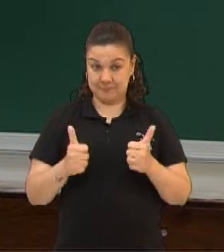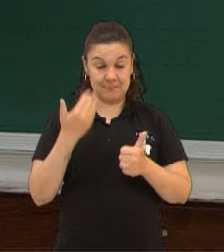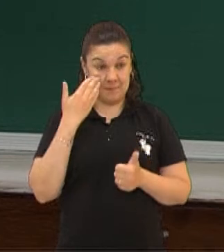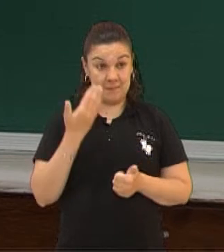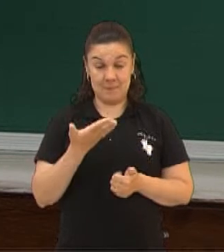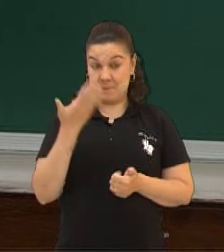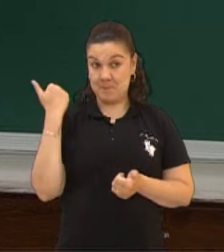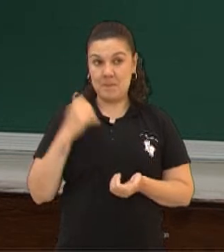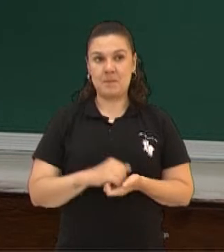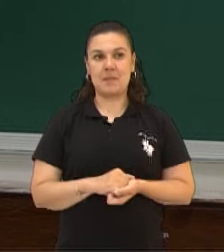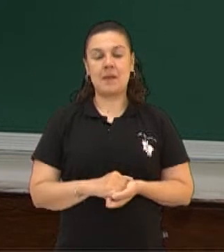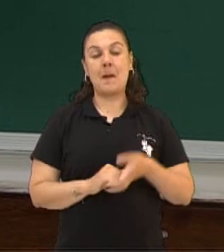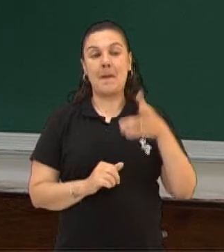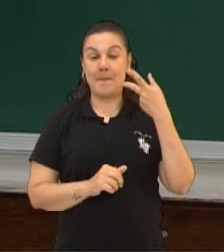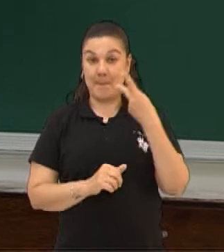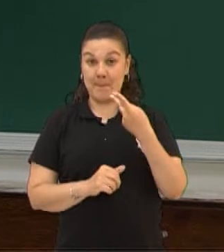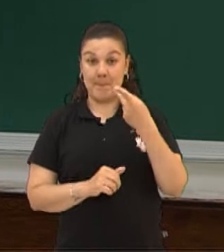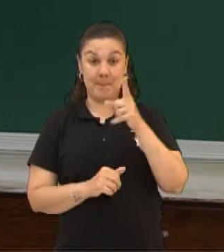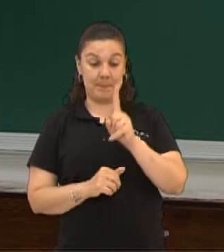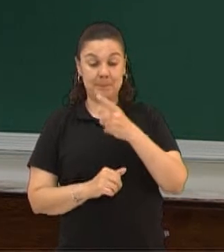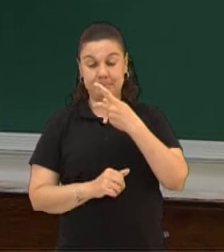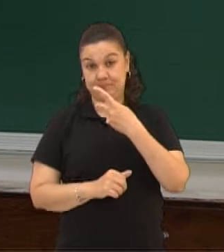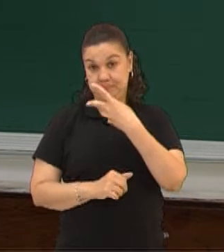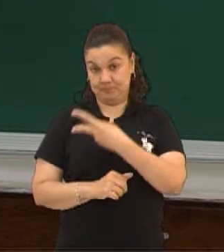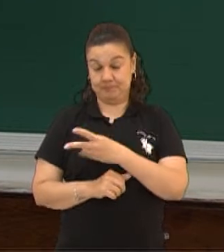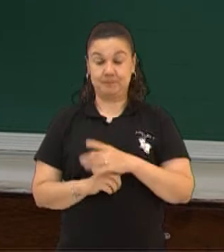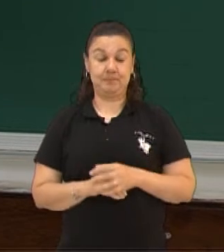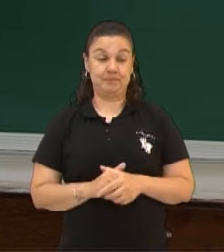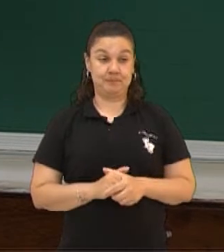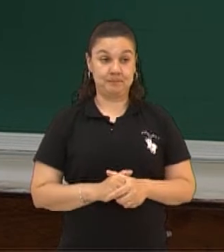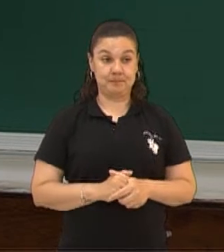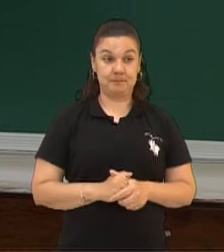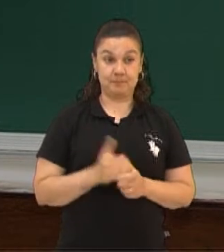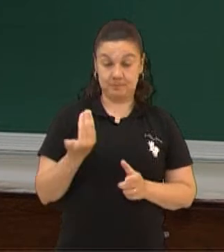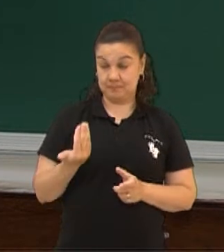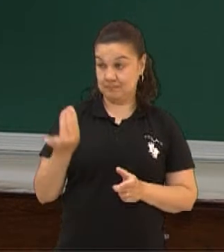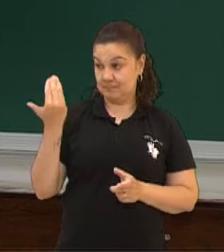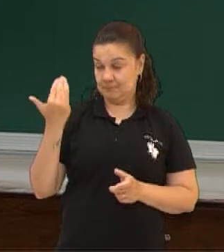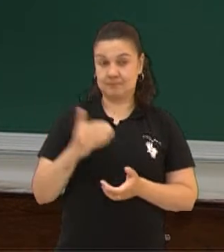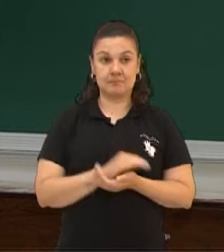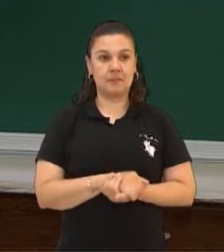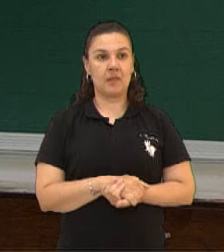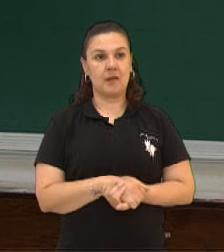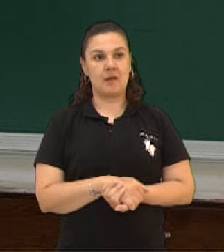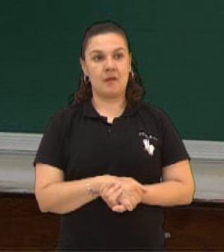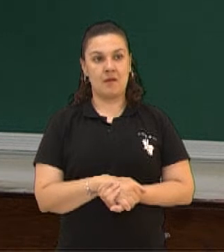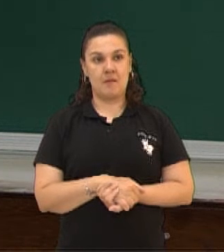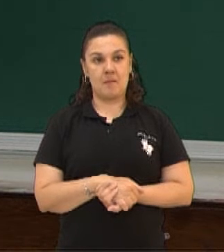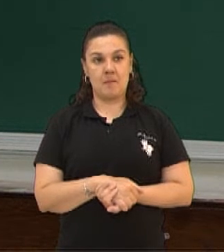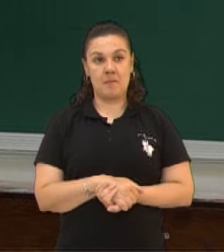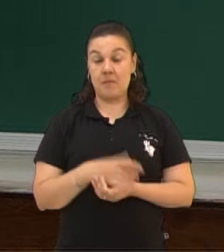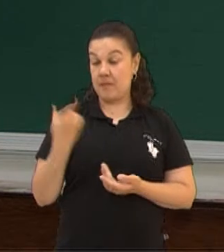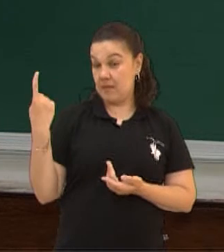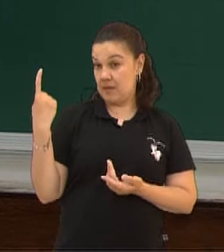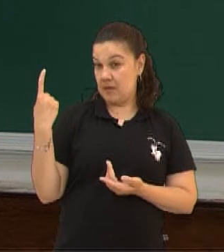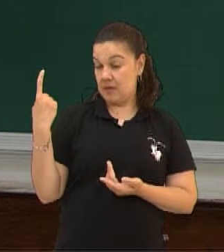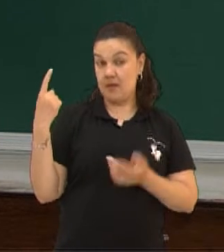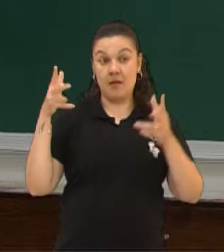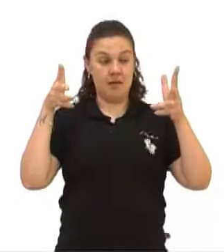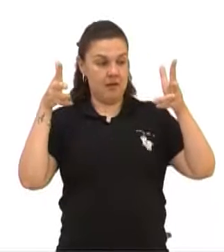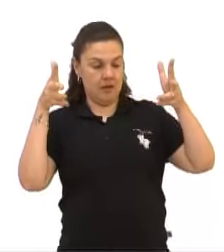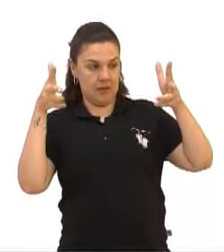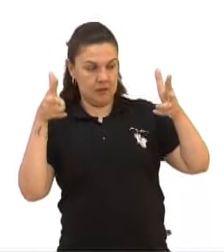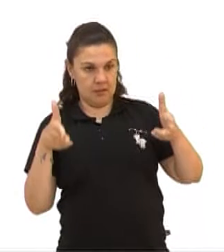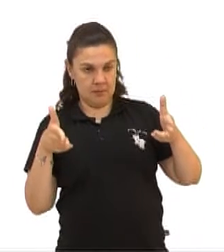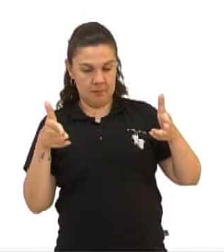atenção. Vamos começar pela parede 1 e a parede 2, que é P1 e P2 que a prof chamou. Então olha lá, como elas